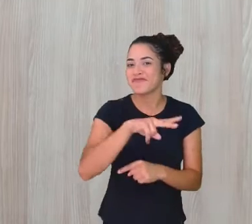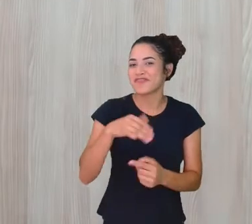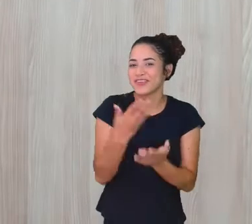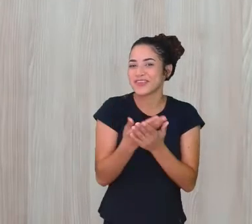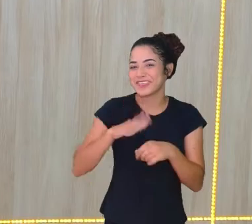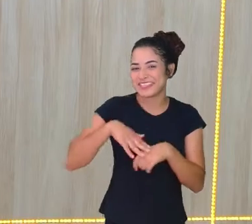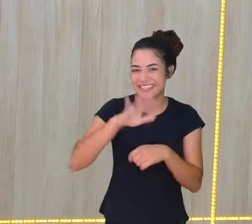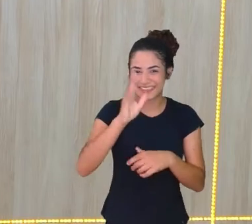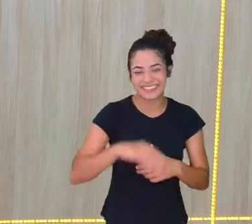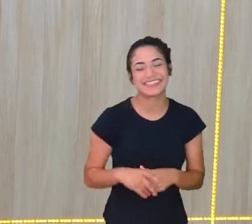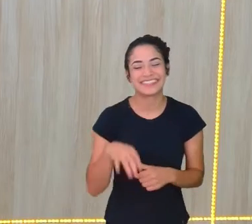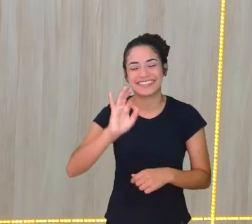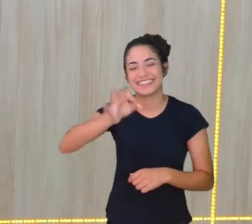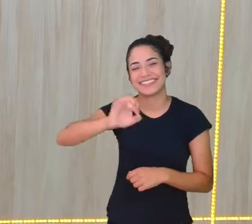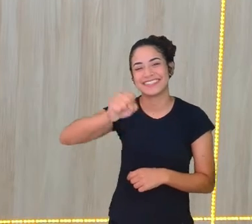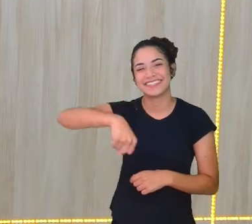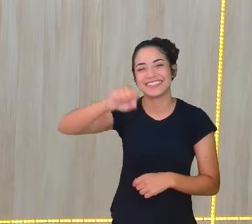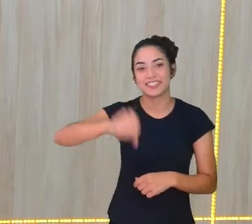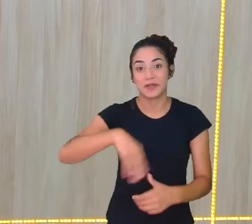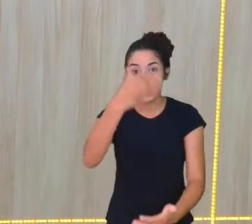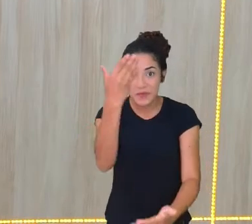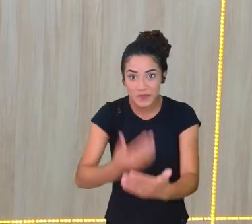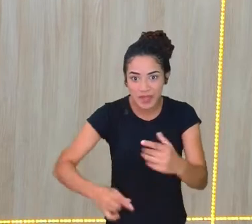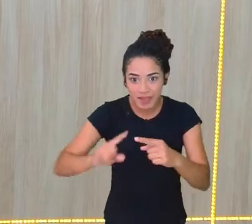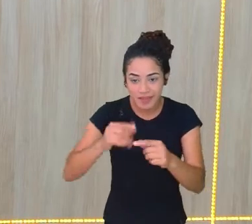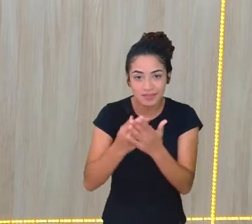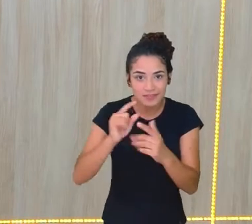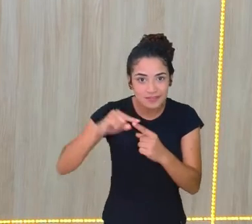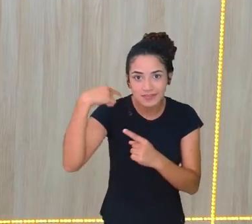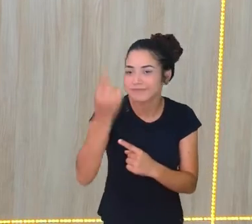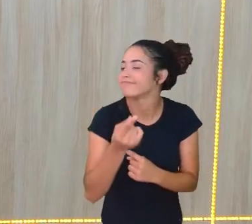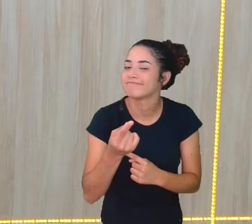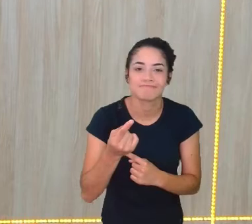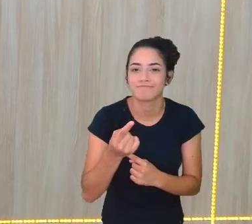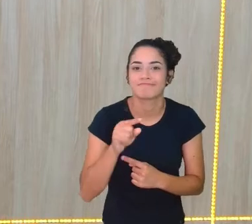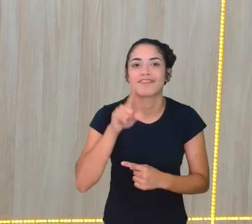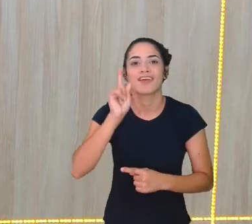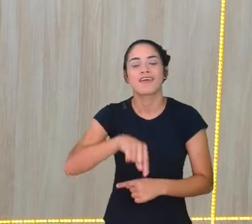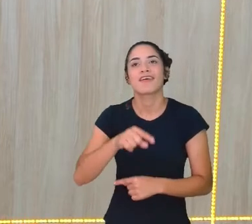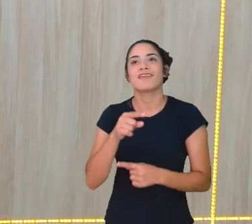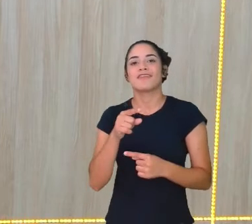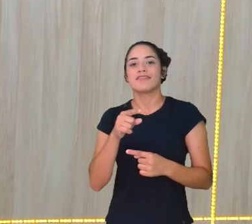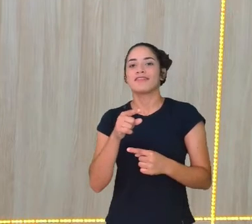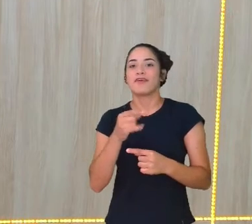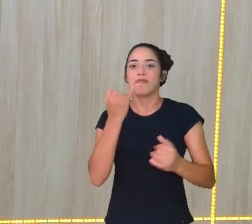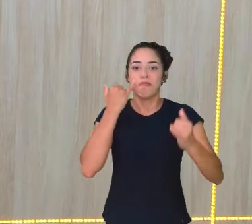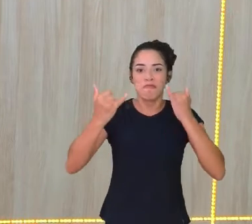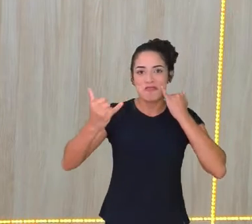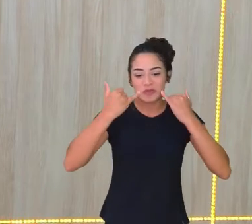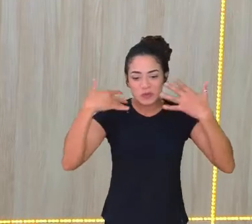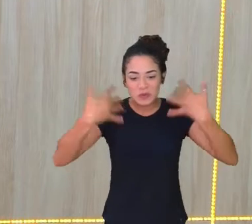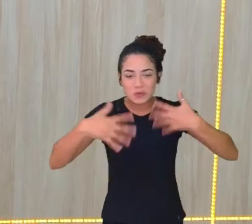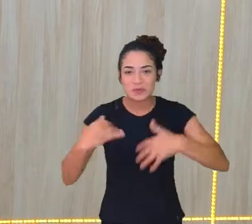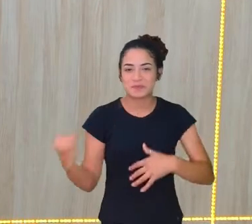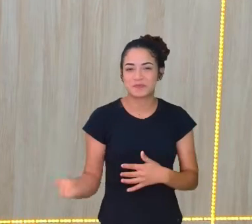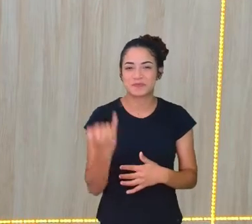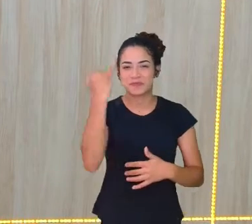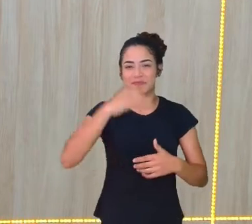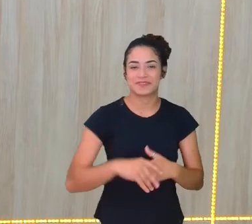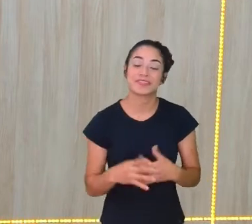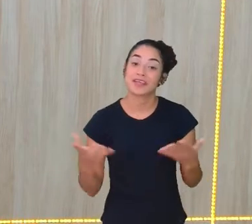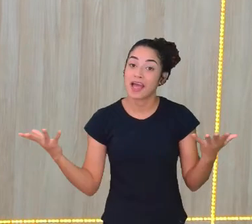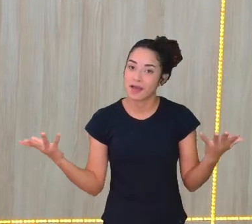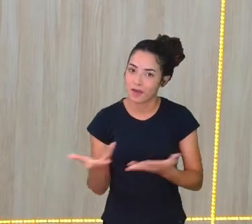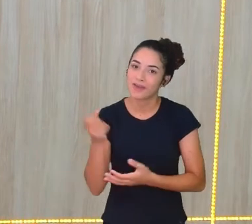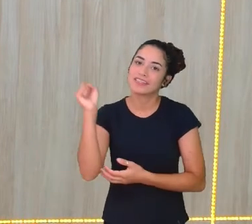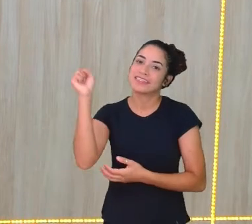capítulo, Exatamente. Né? Então não percam a próxima Exato. aula, porque ela vai vir com muitas informações importantes. No mais,